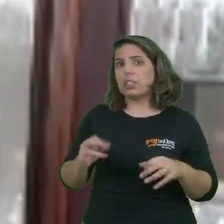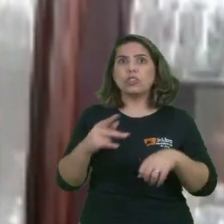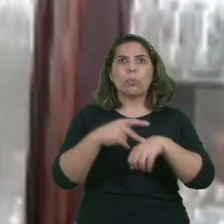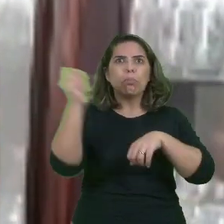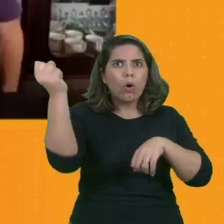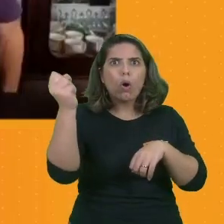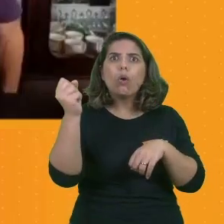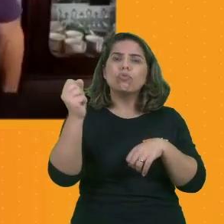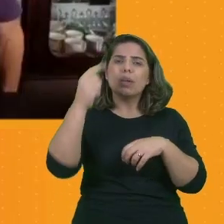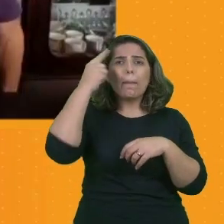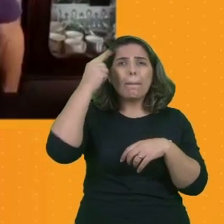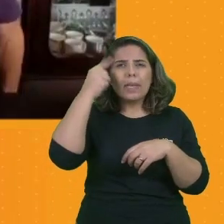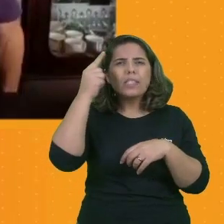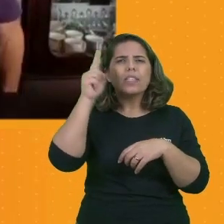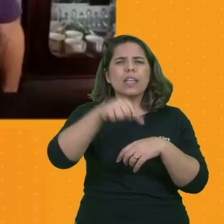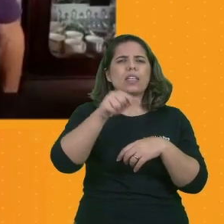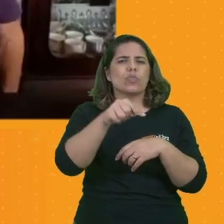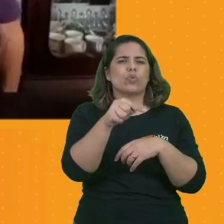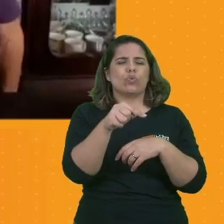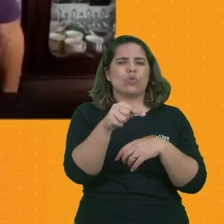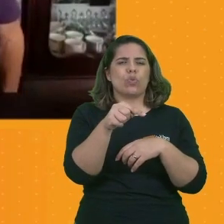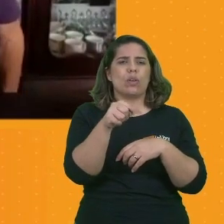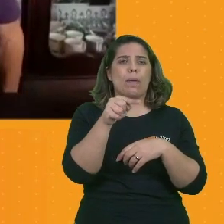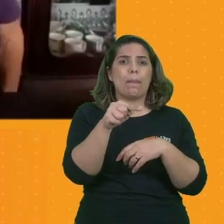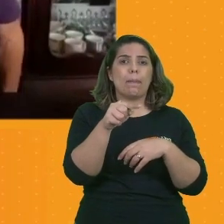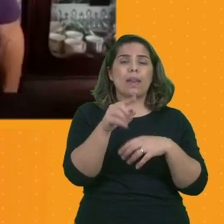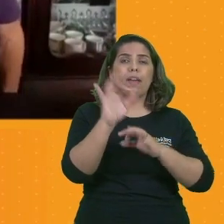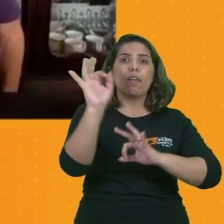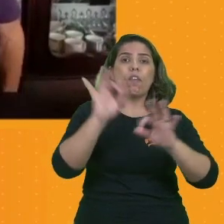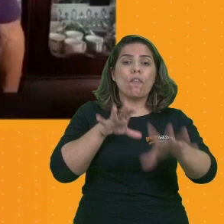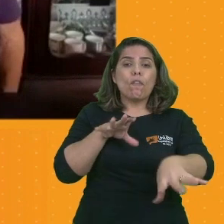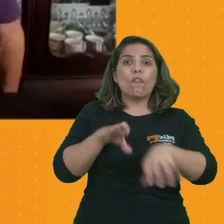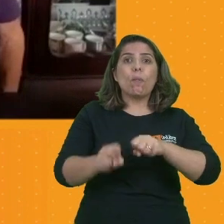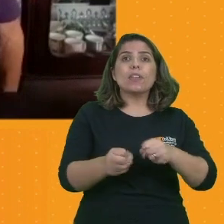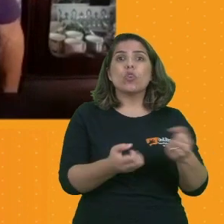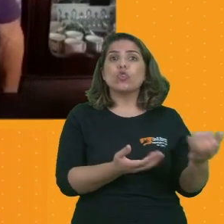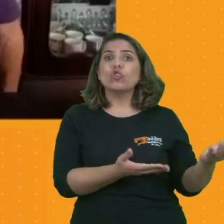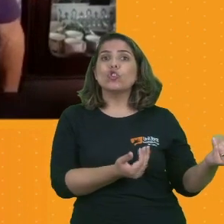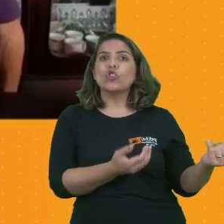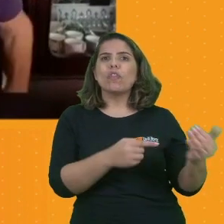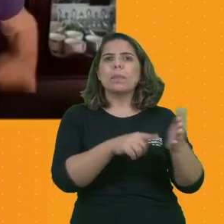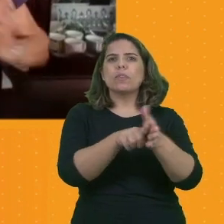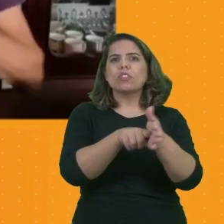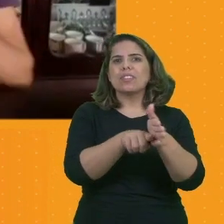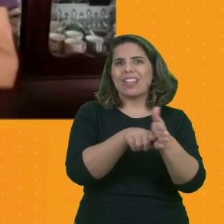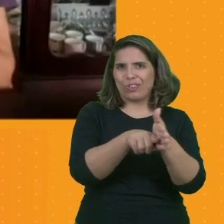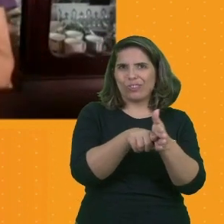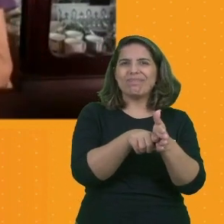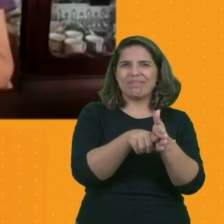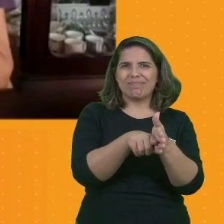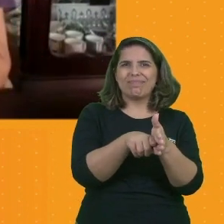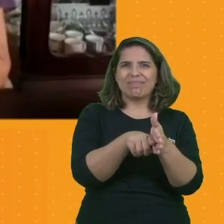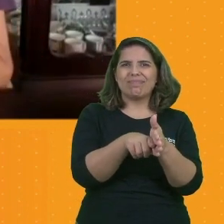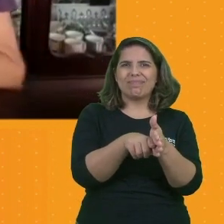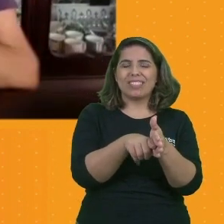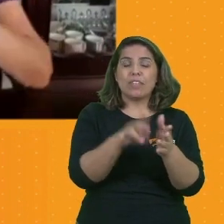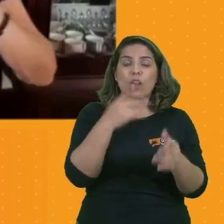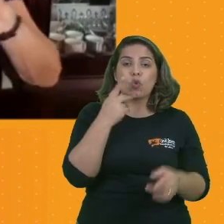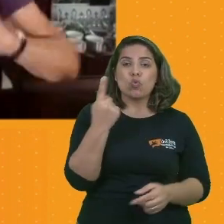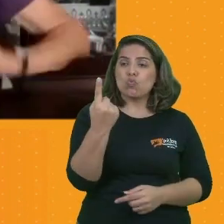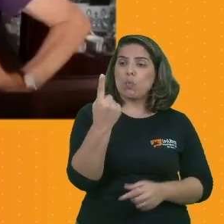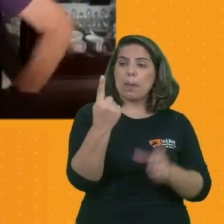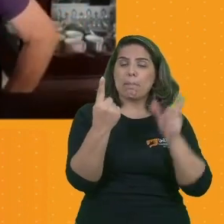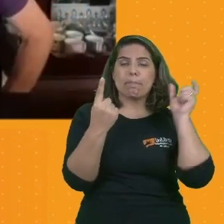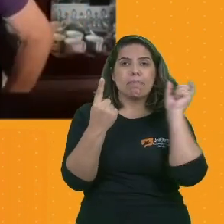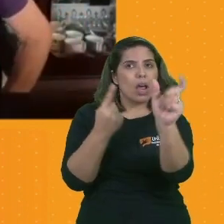é pensar nesses aspectos para formação dos jovens pesquisadores que você me disser uma palavra